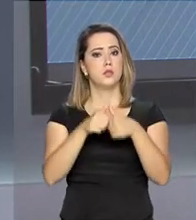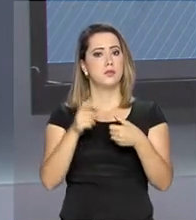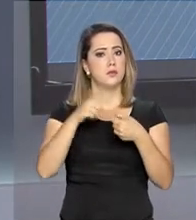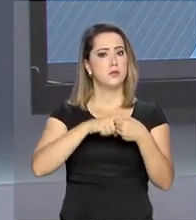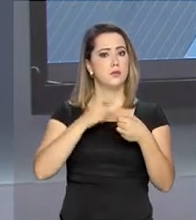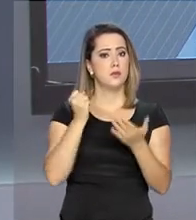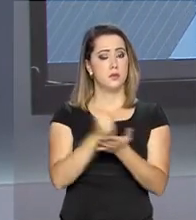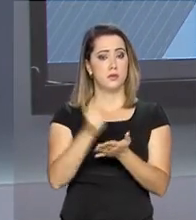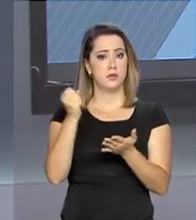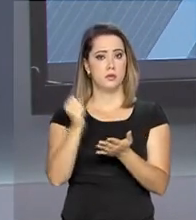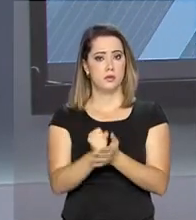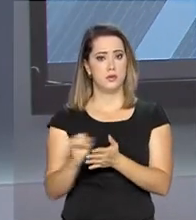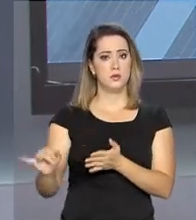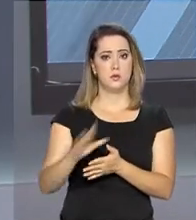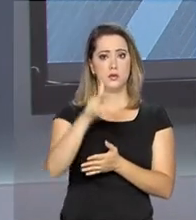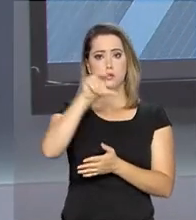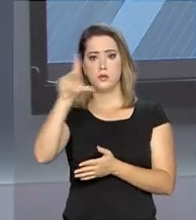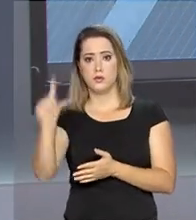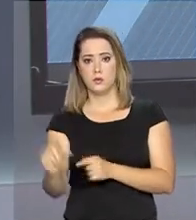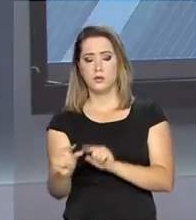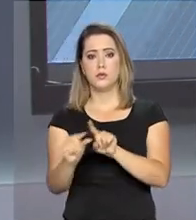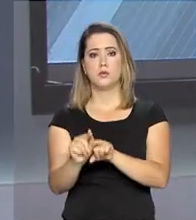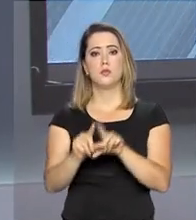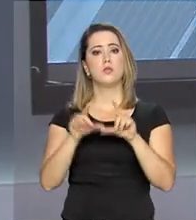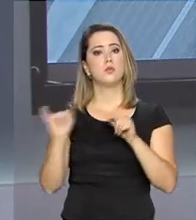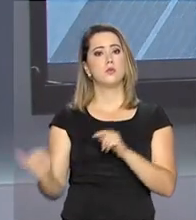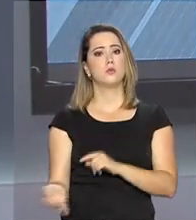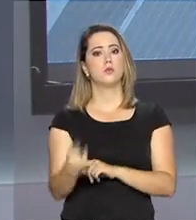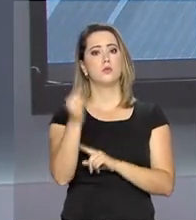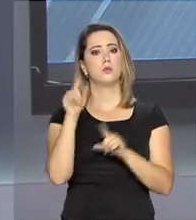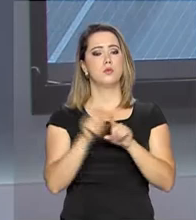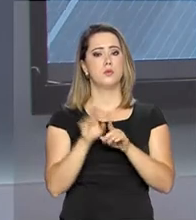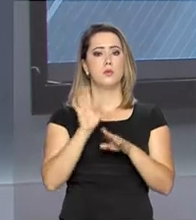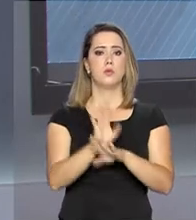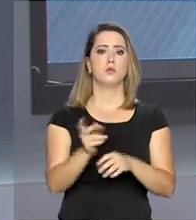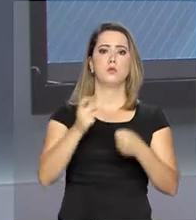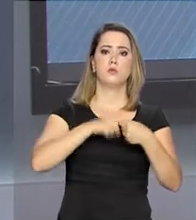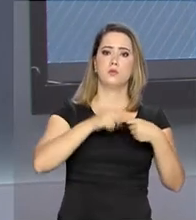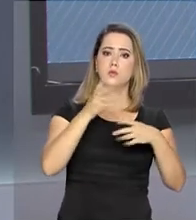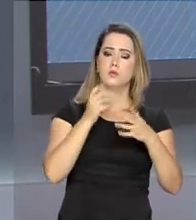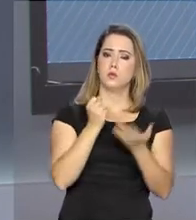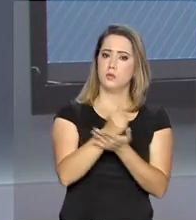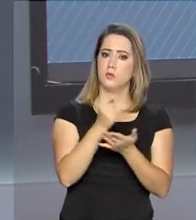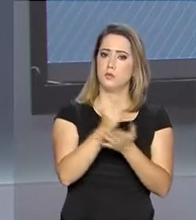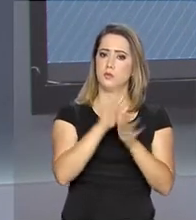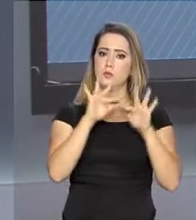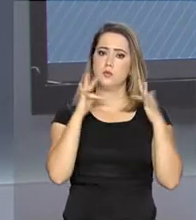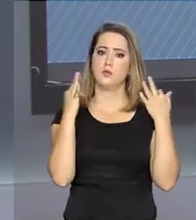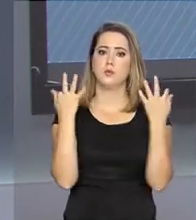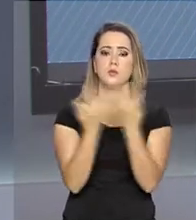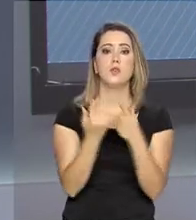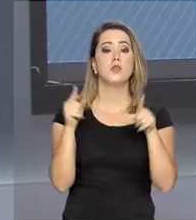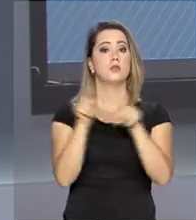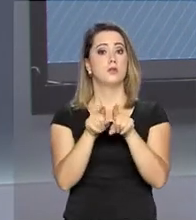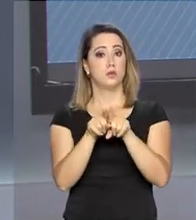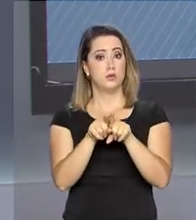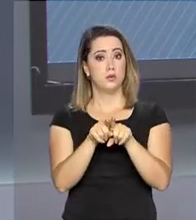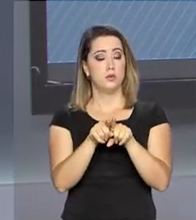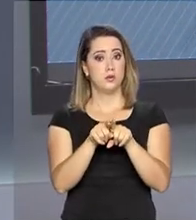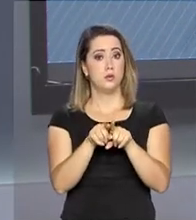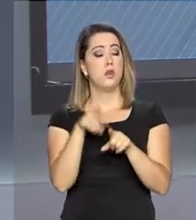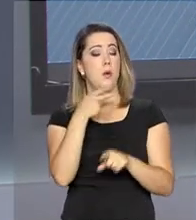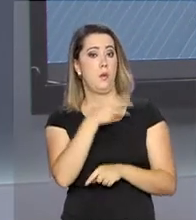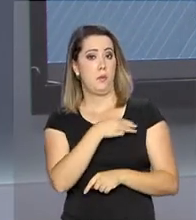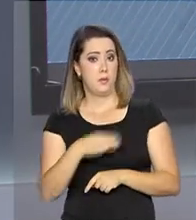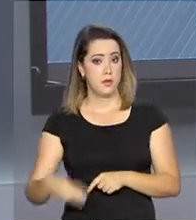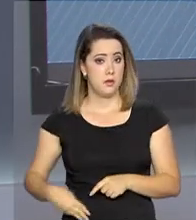a contratar ea inflação baixa ea queda dos juros contribui para a retomada do consumo das famílias de acordo com